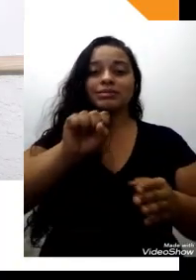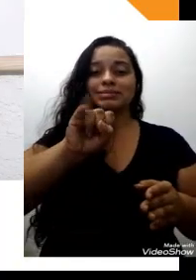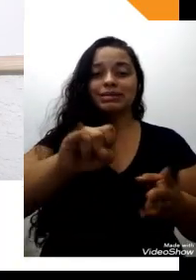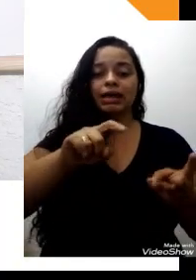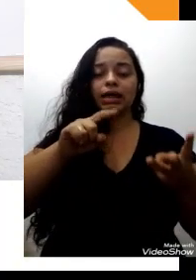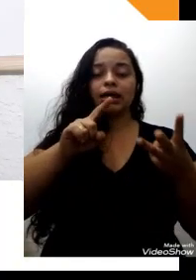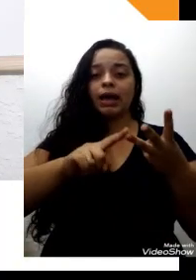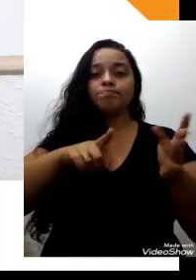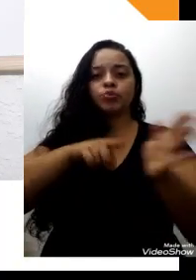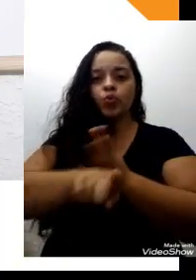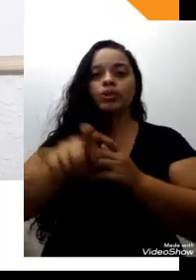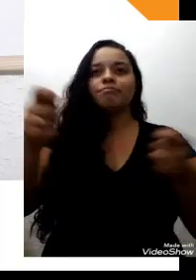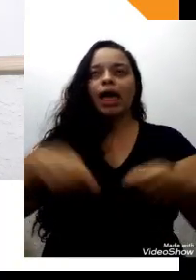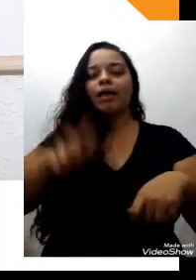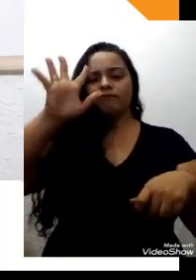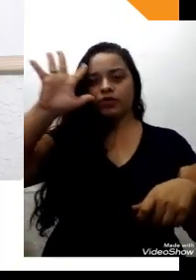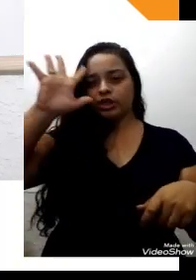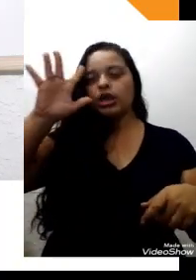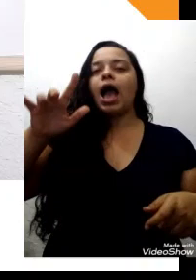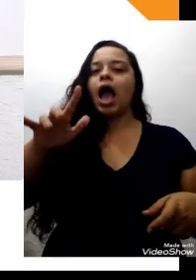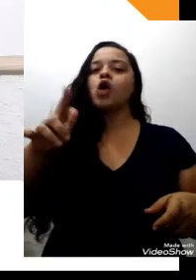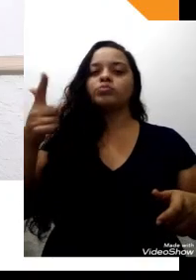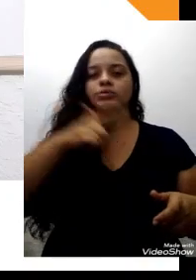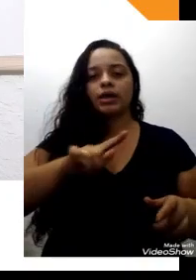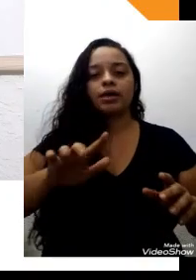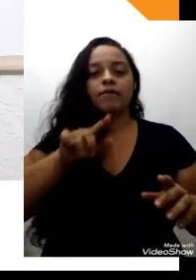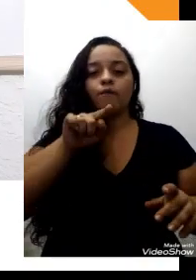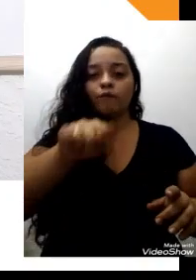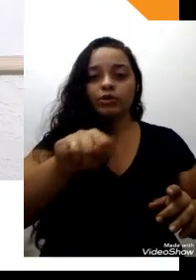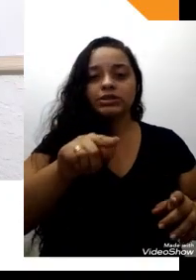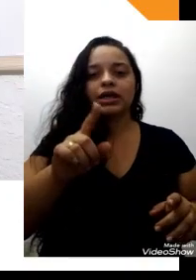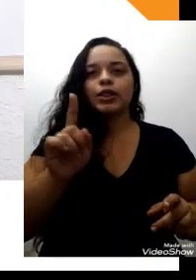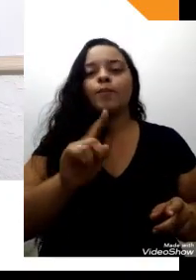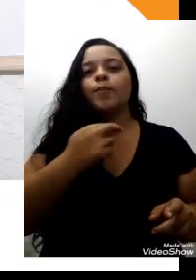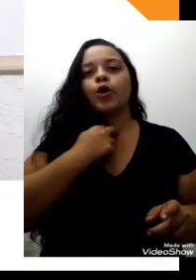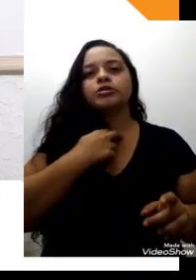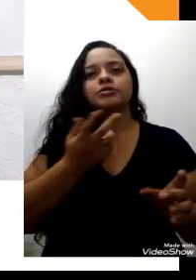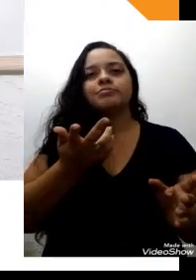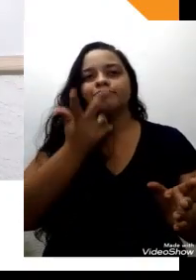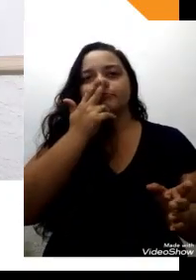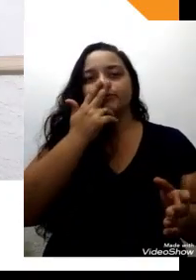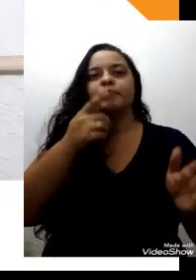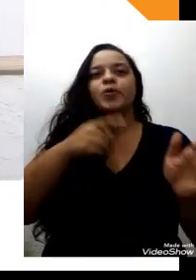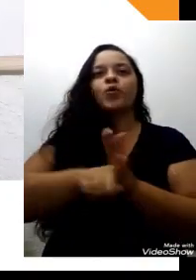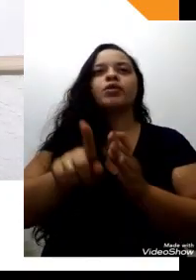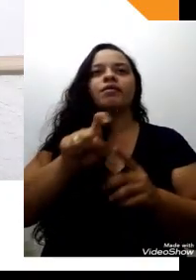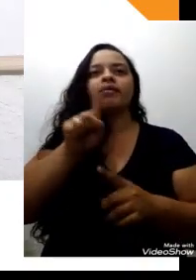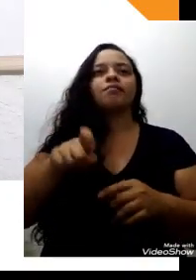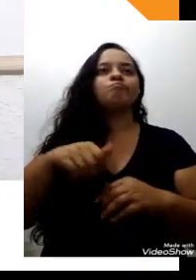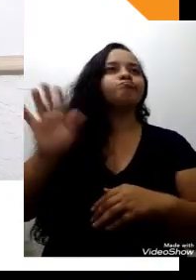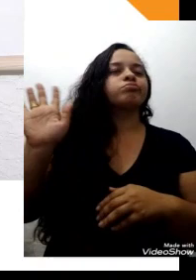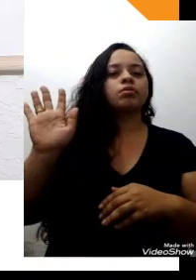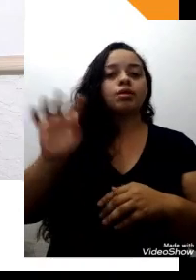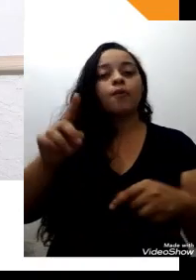de fato for retórica. O que isso quer dizer? Se você não deixa a ponta solta na redação,